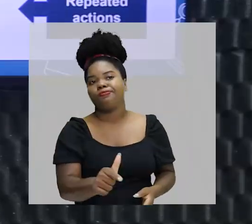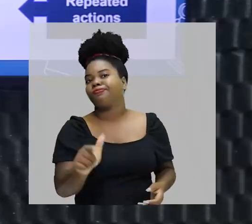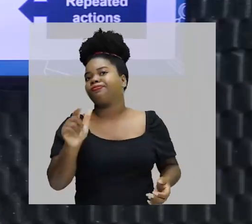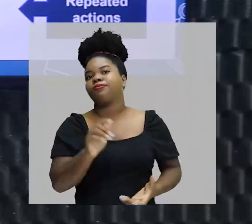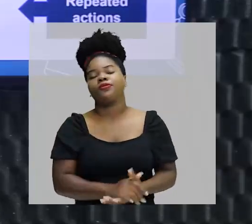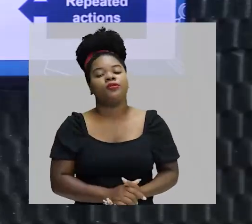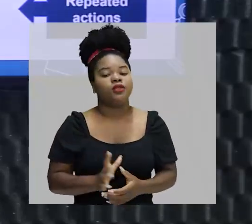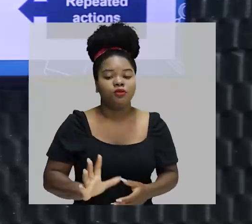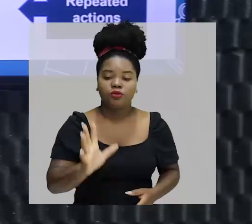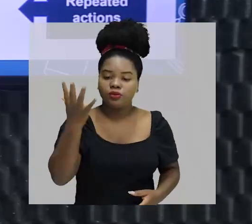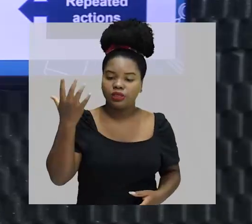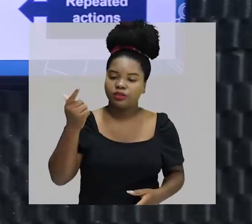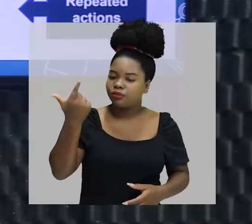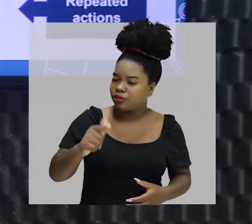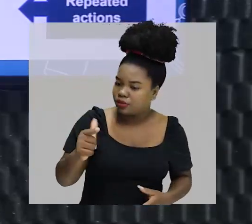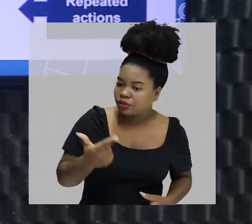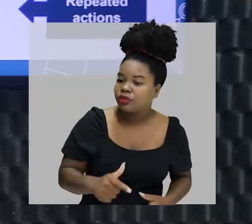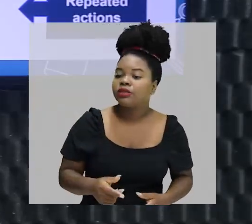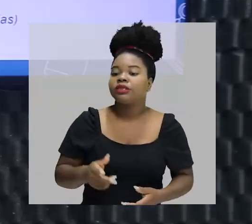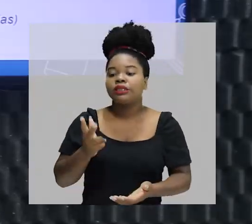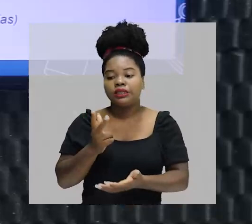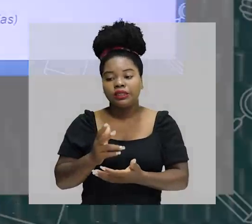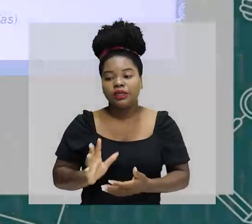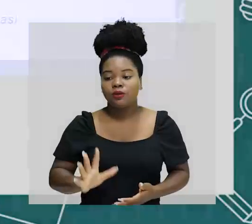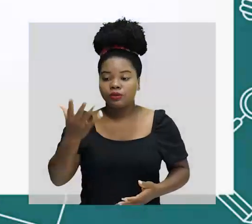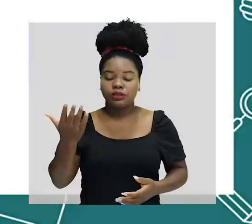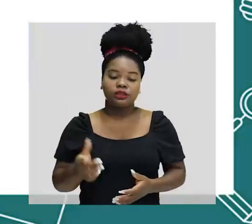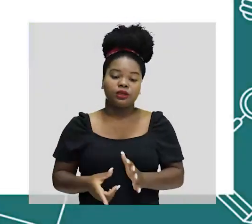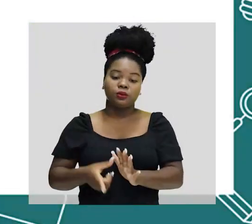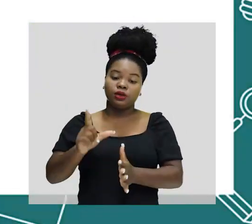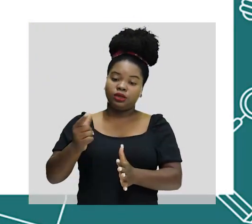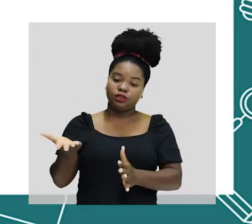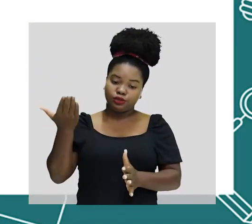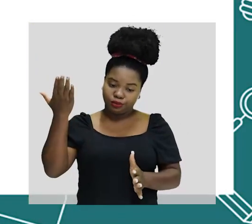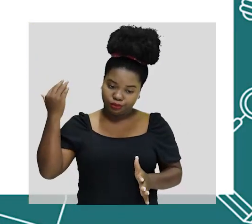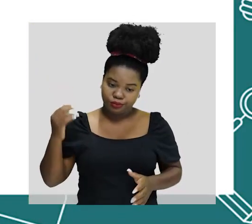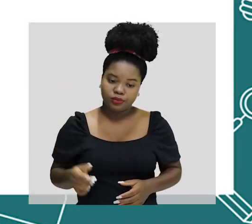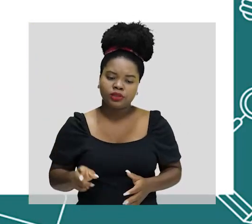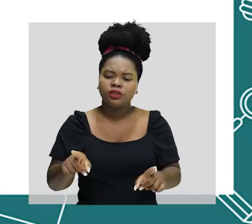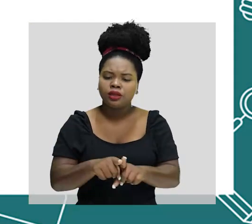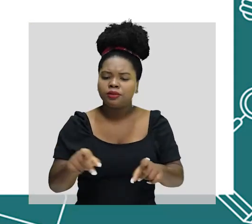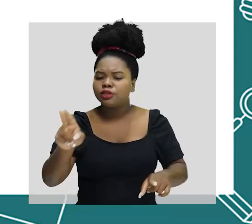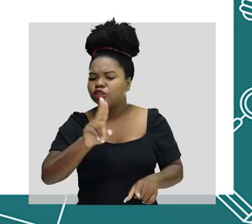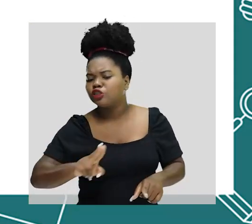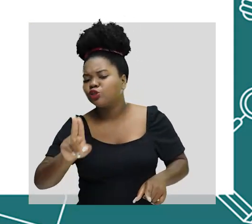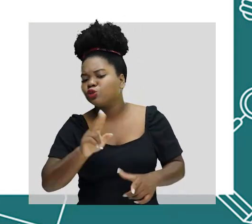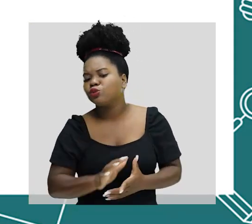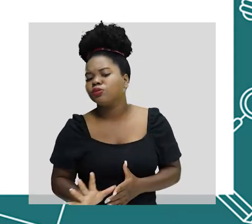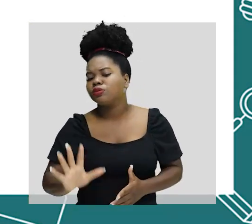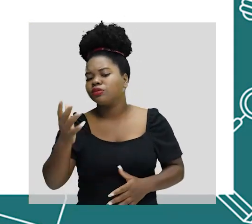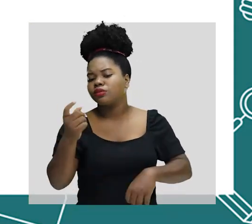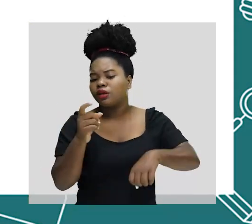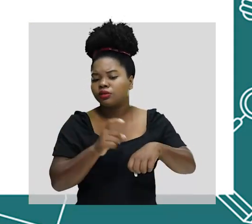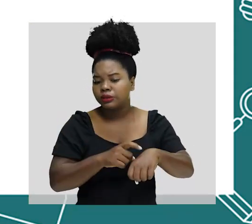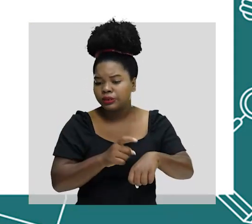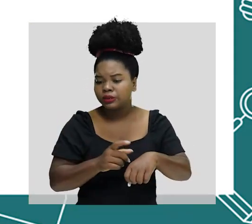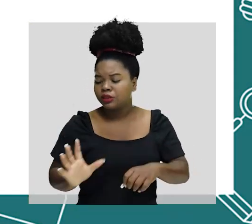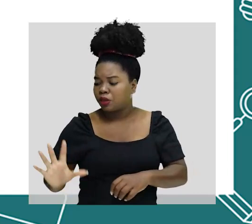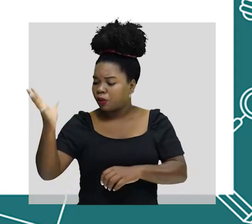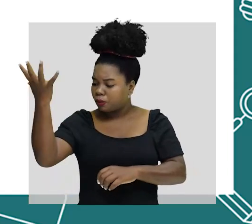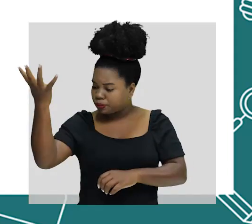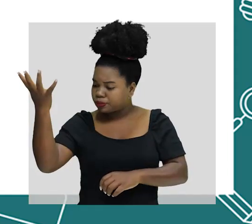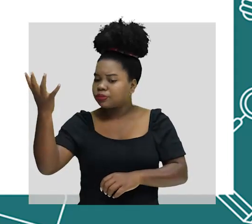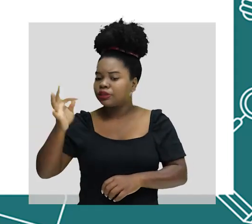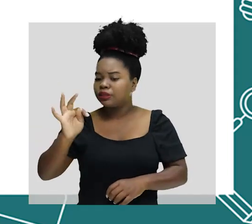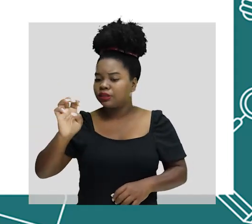repetida, é uma coisa que ela já fez antes. Tá? Também se usa para falar de ações temporárias. Ações